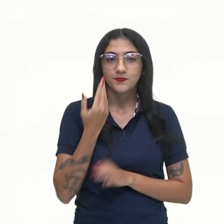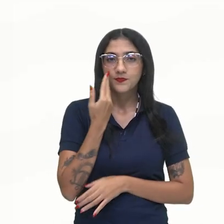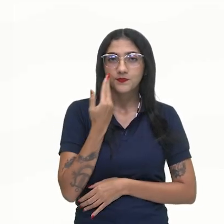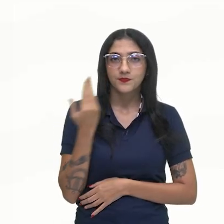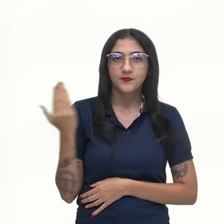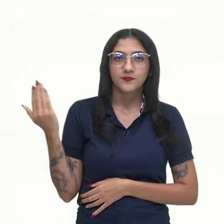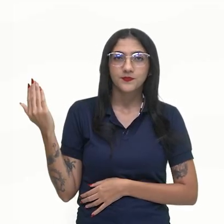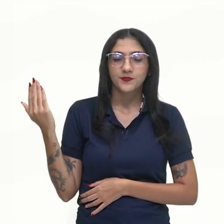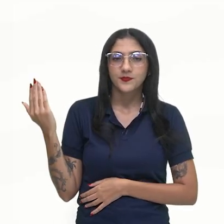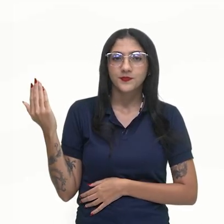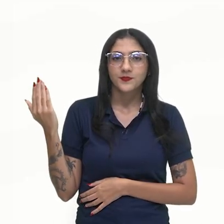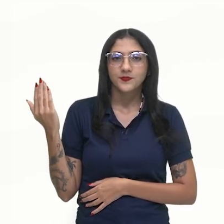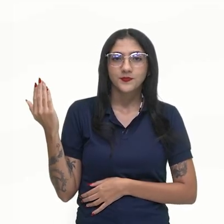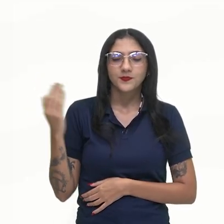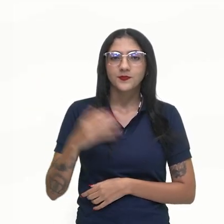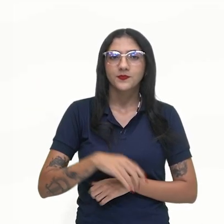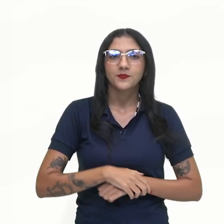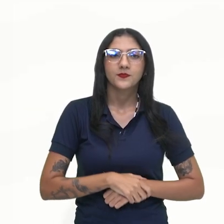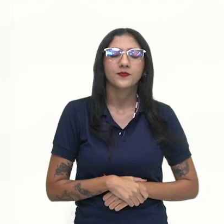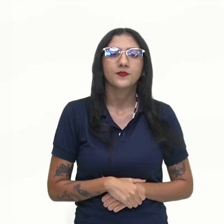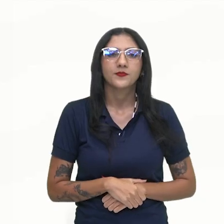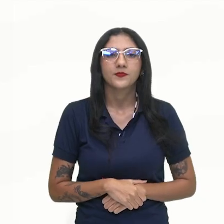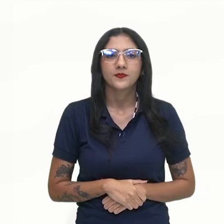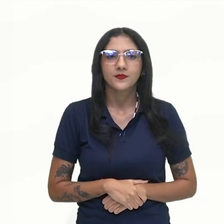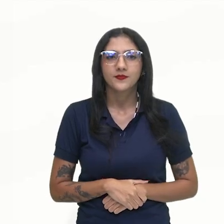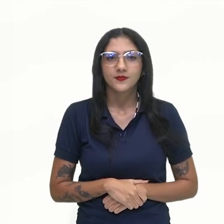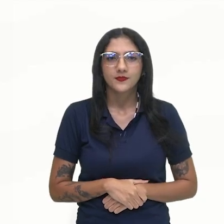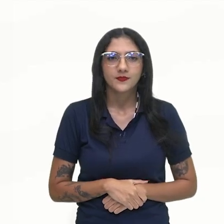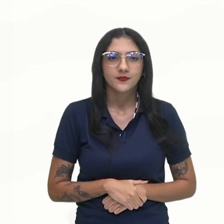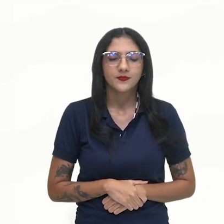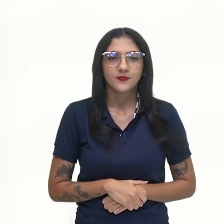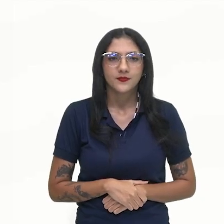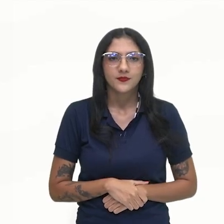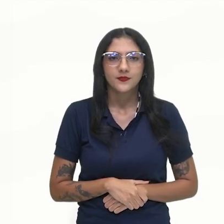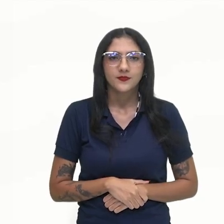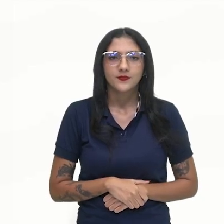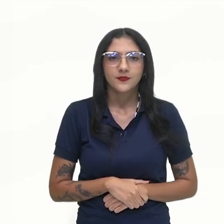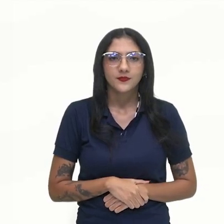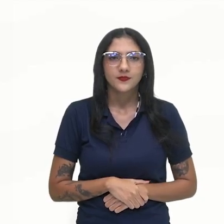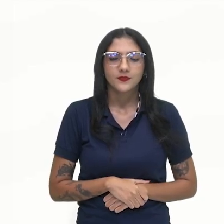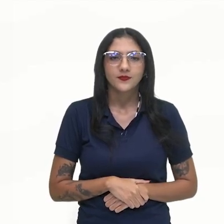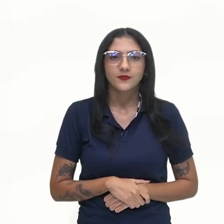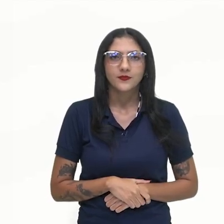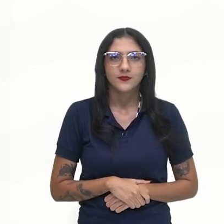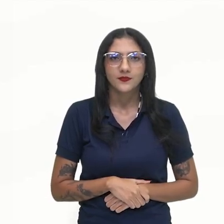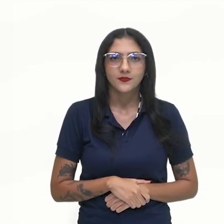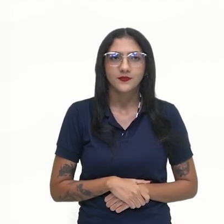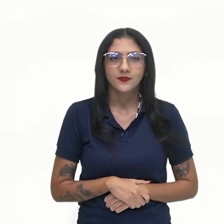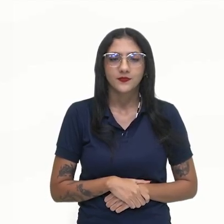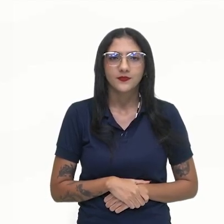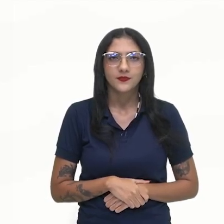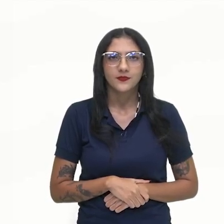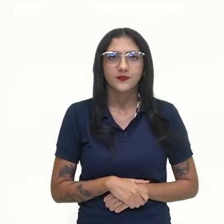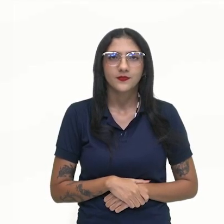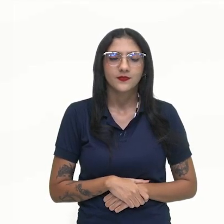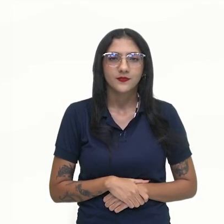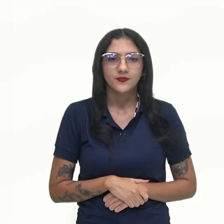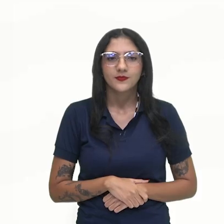Justice Rosa Weber, the head of the Federal Supreme Court and the National Council of